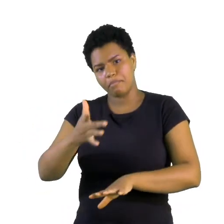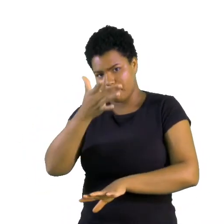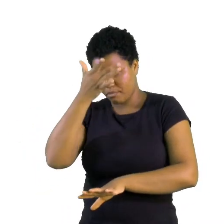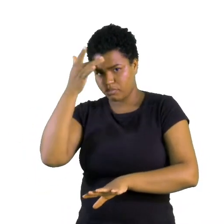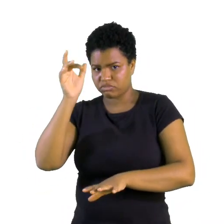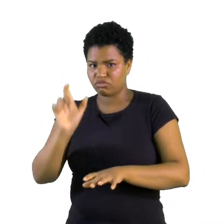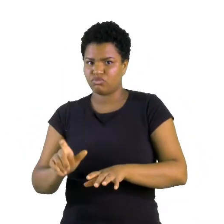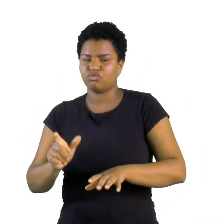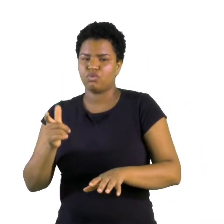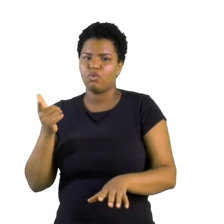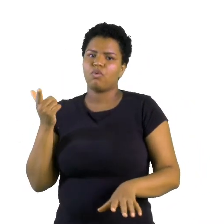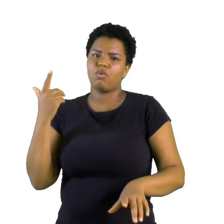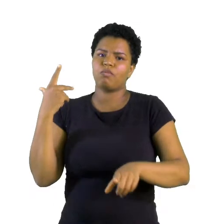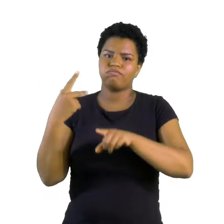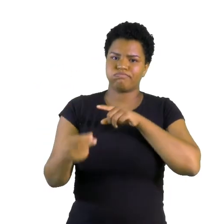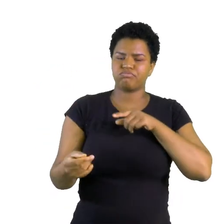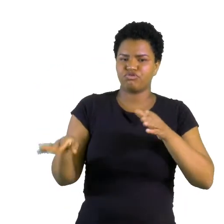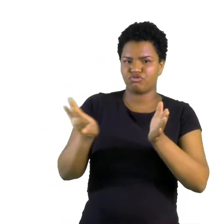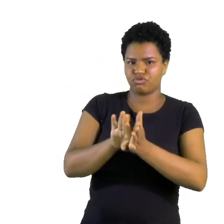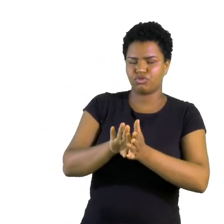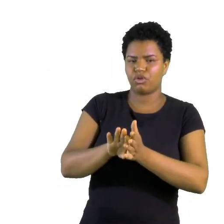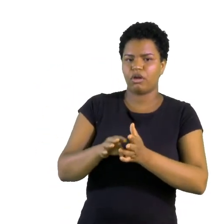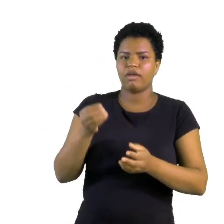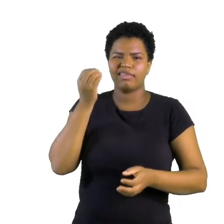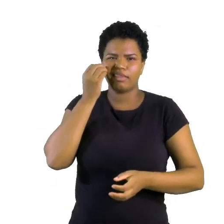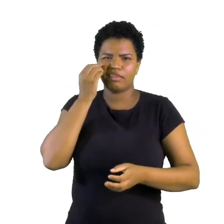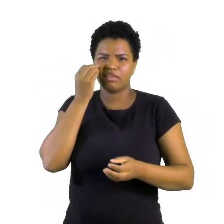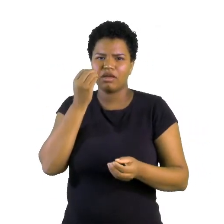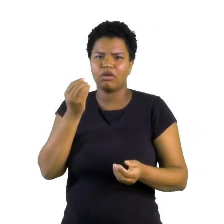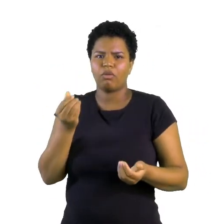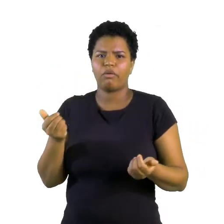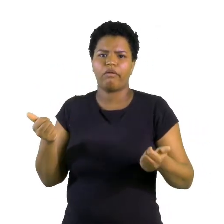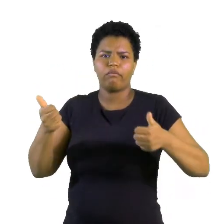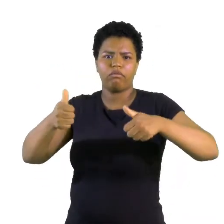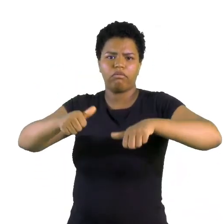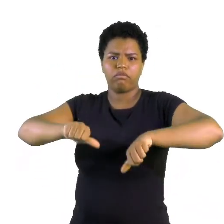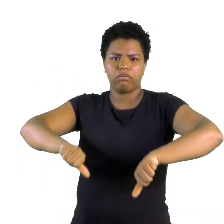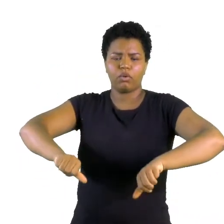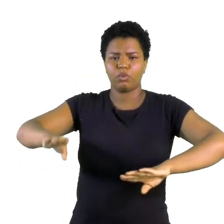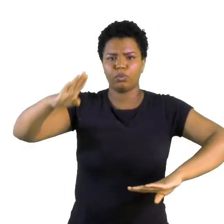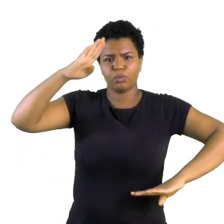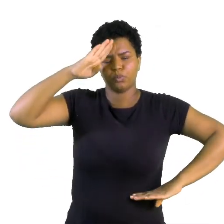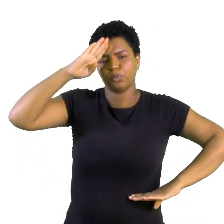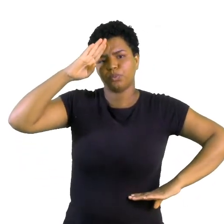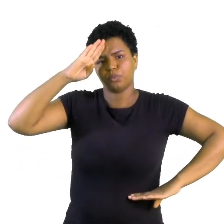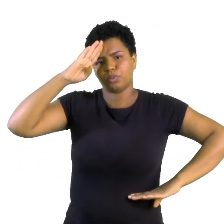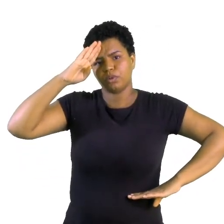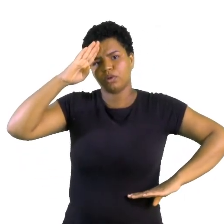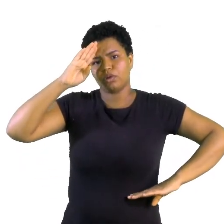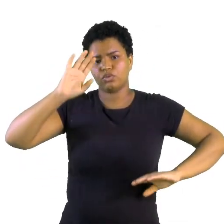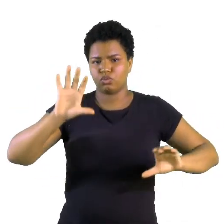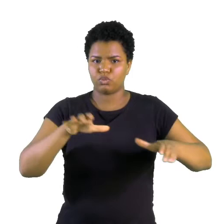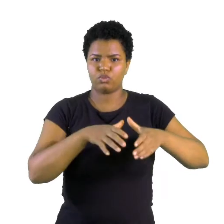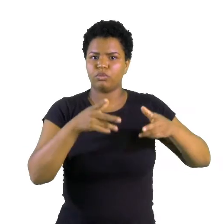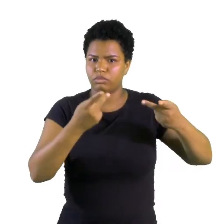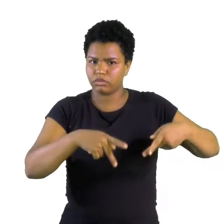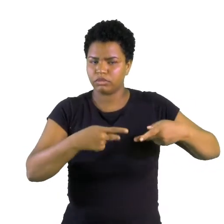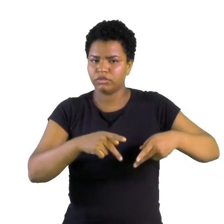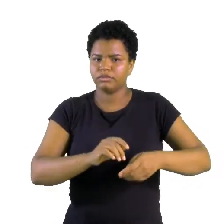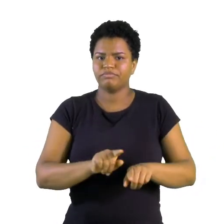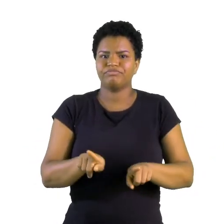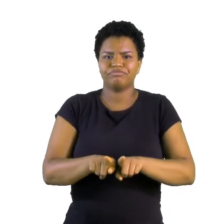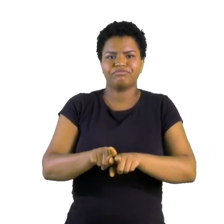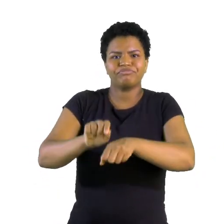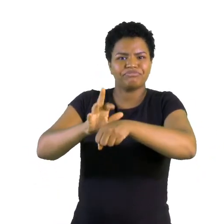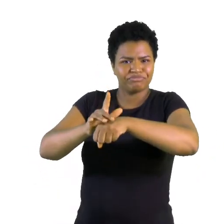quando chegaram, na tentativa de enfraquecer, né, o exército inimigo nativo. Também as doenças